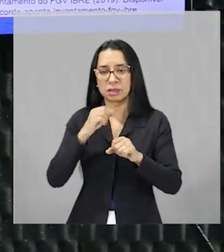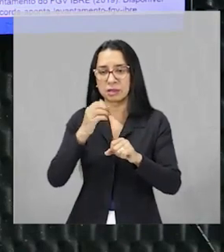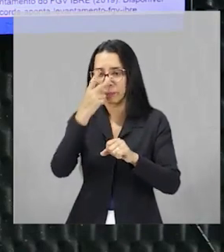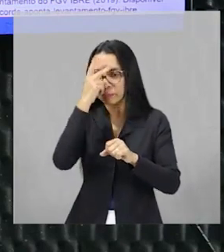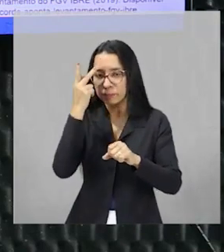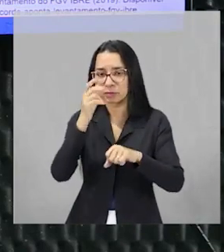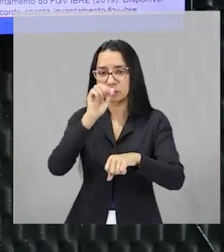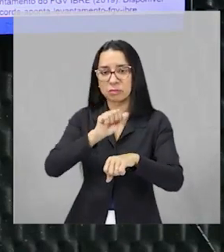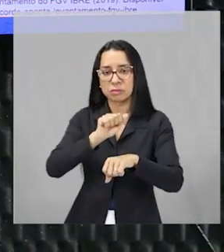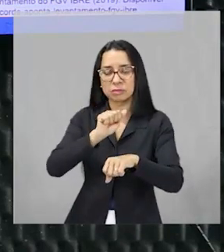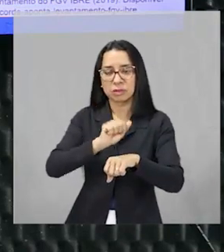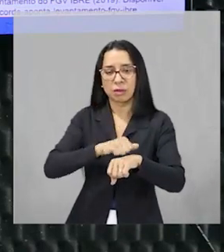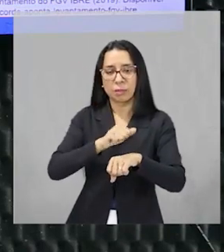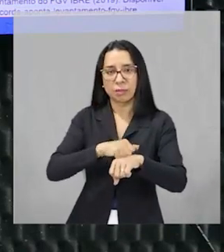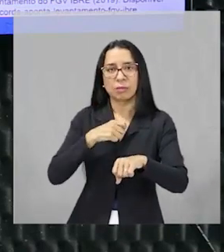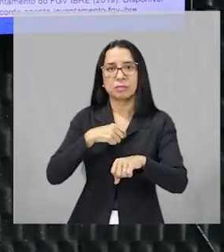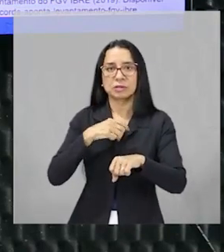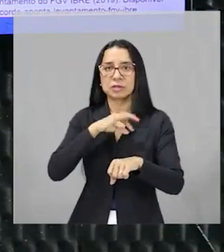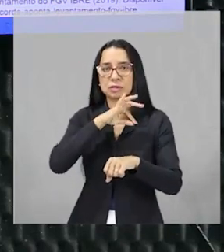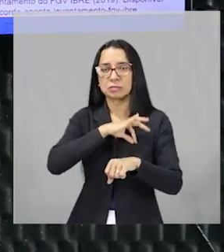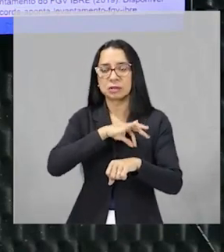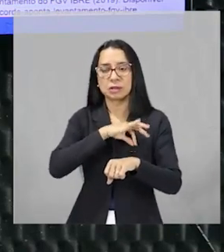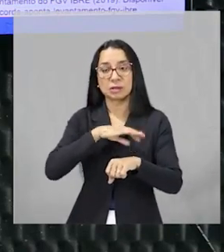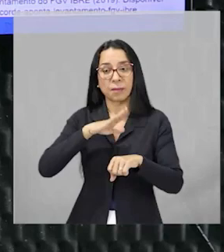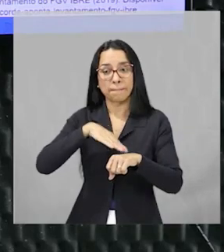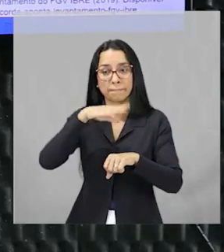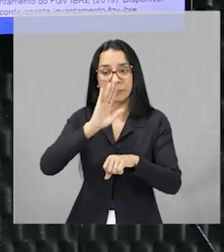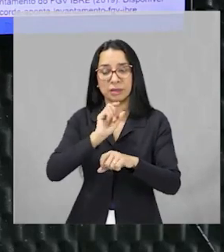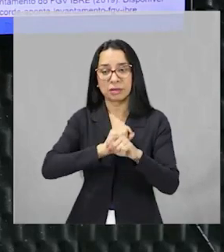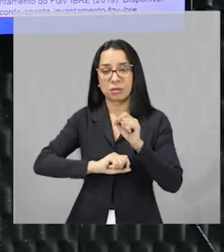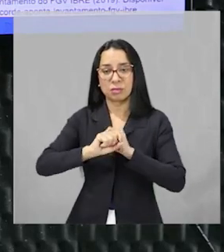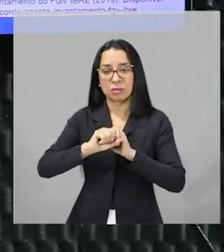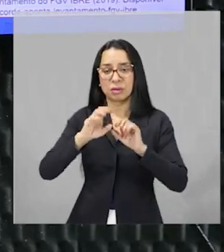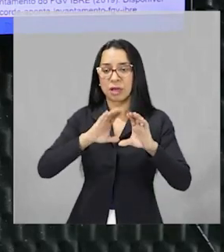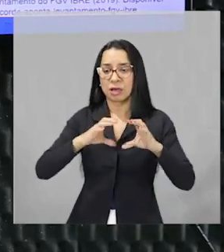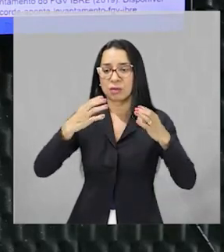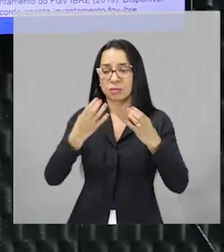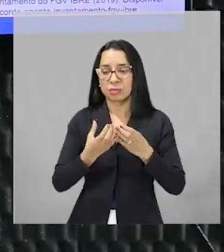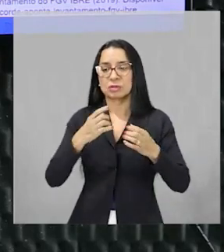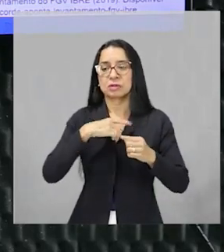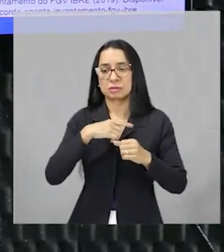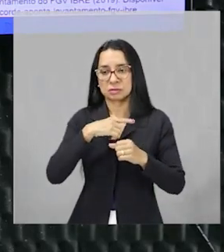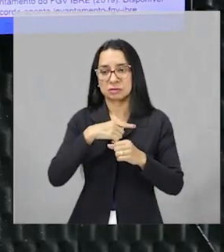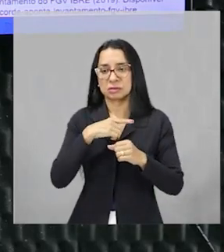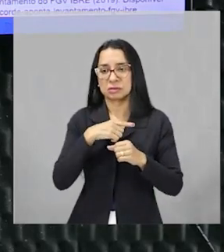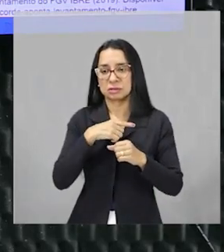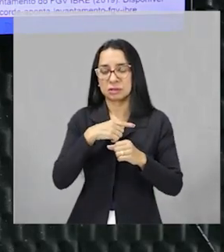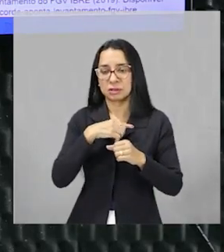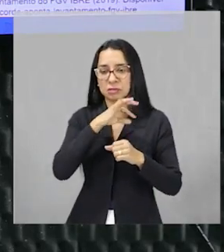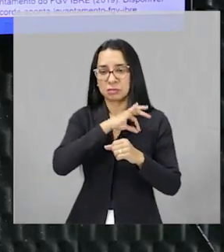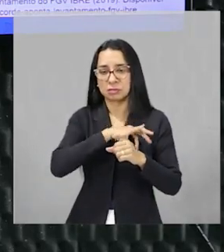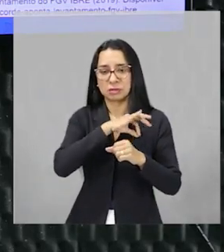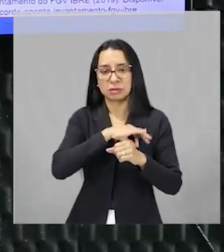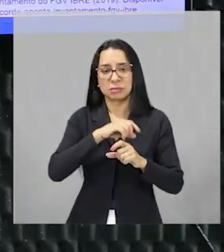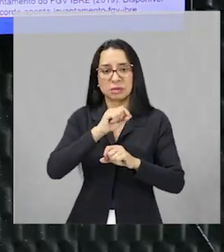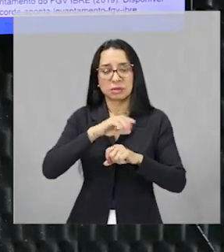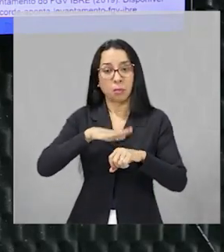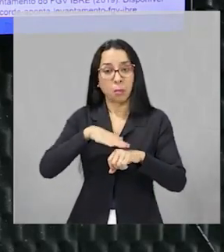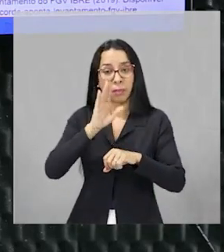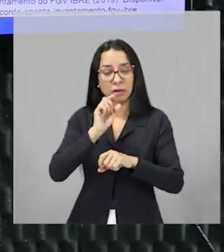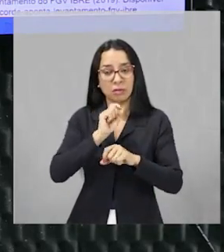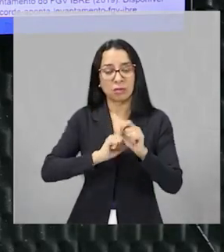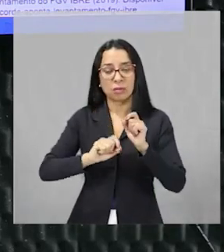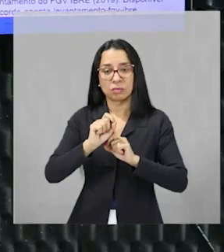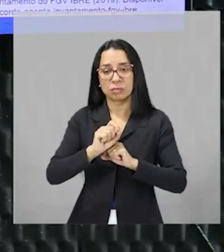tendo uma renda média maior, ou seja, a comunidade ali, a população pobre está tendo ali um rendimento maior, né, a sua renda está